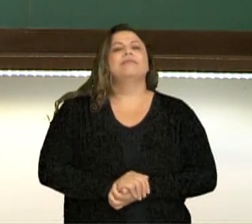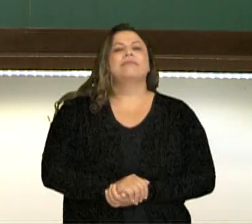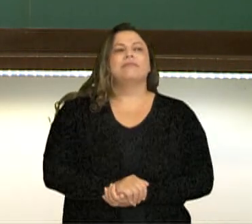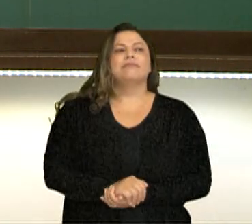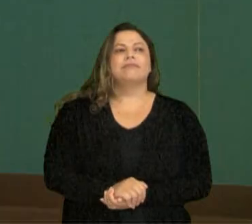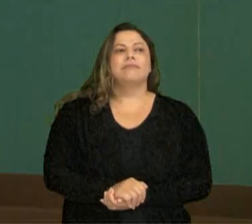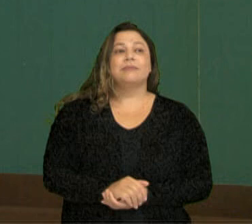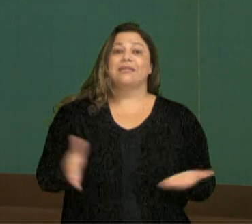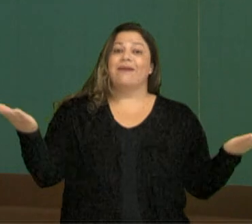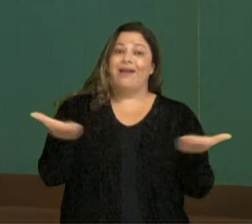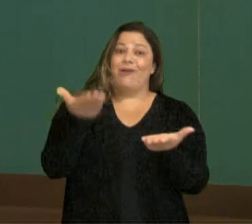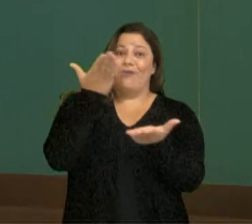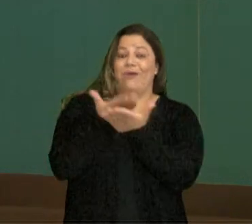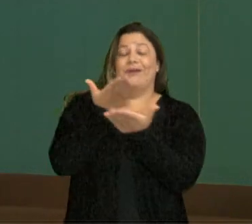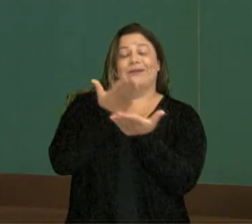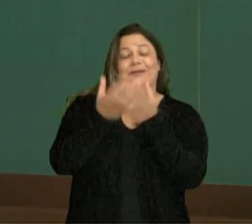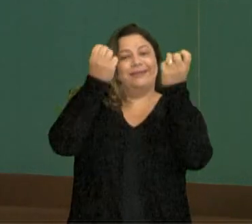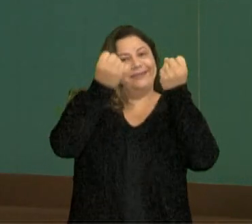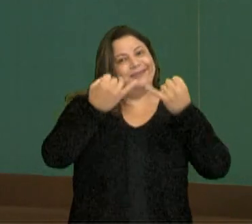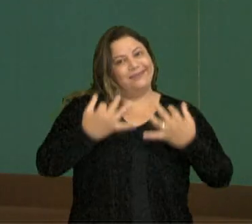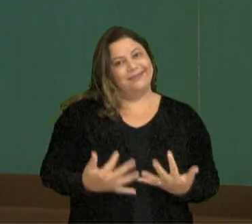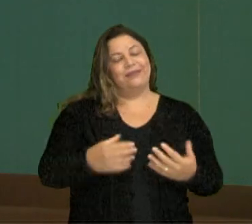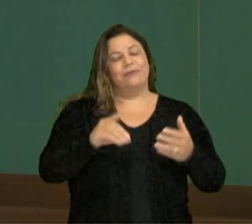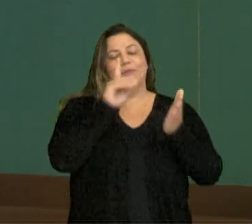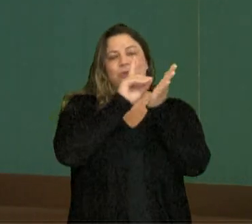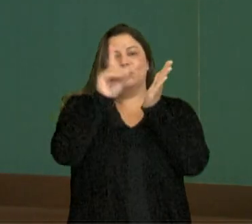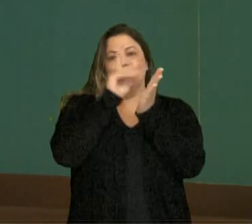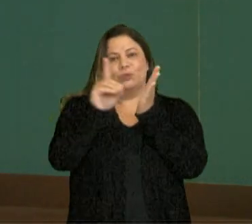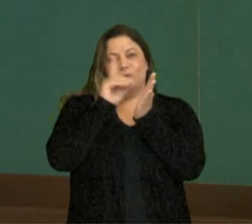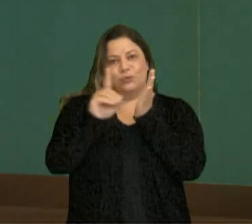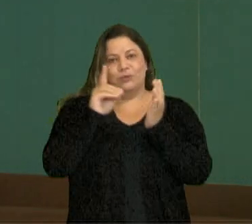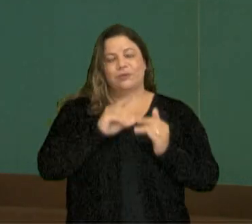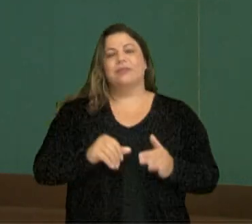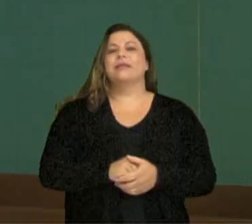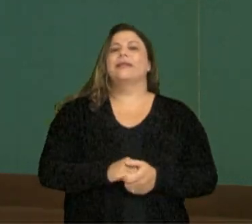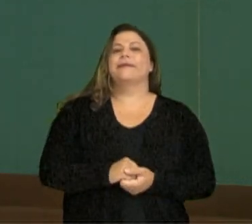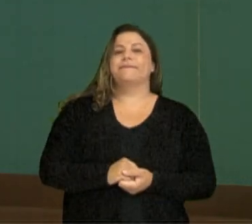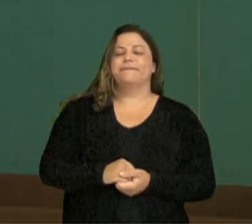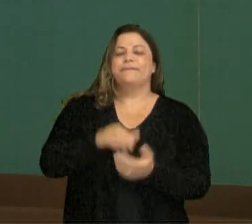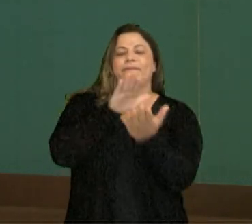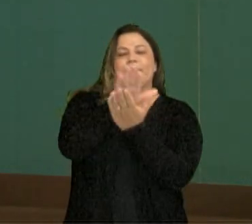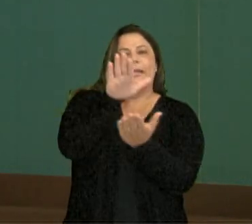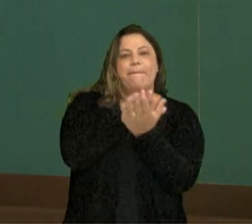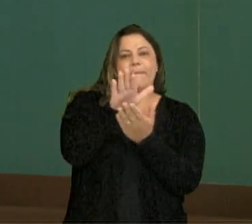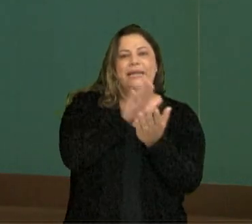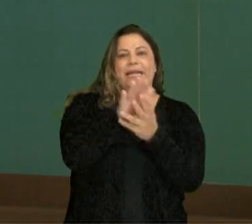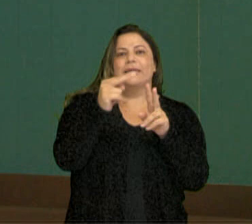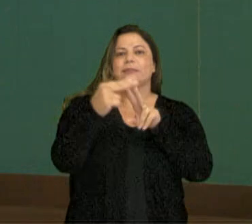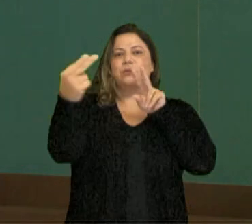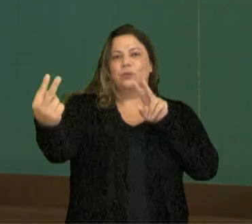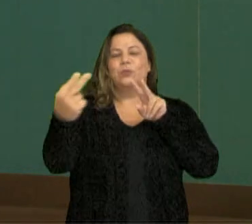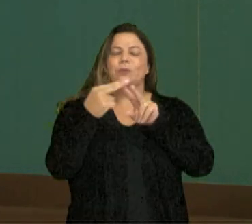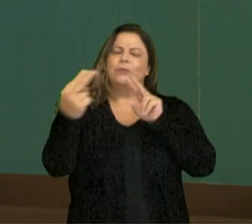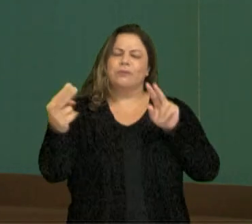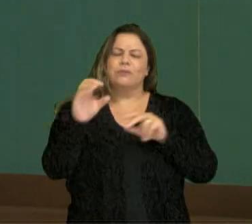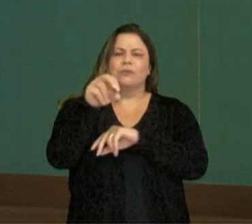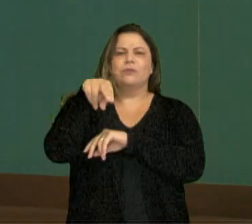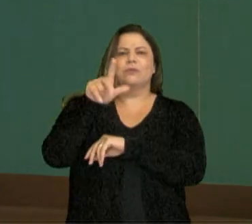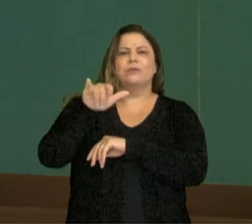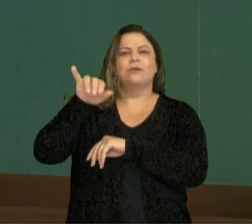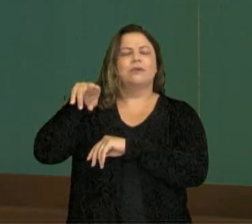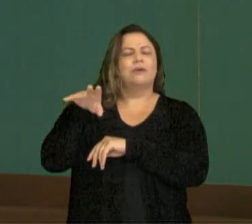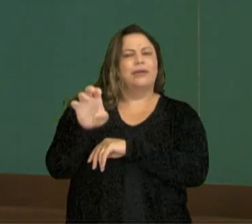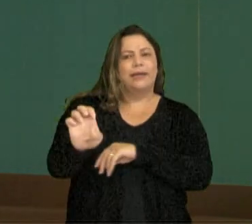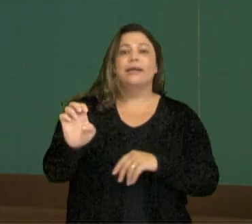Então, nessa aula, nós falamos um pouquinho dos dicionários. O dicionário impresso, o dicionário online. É bom que você